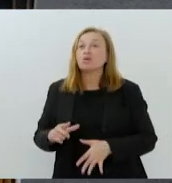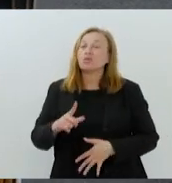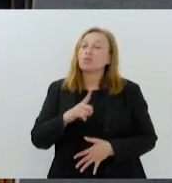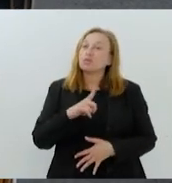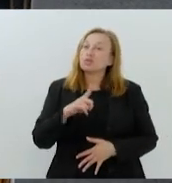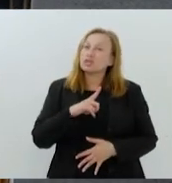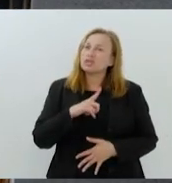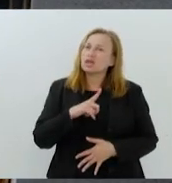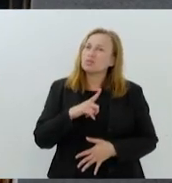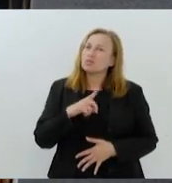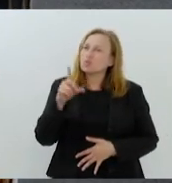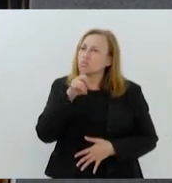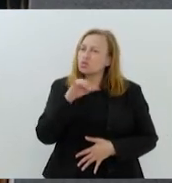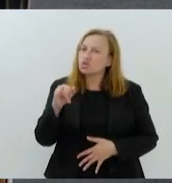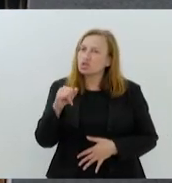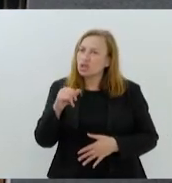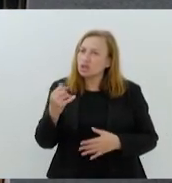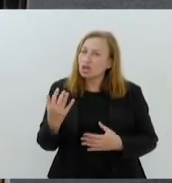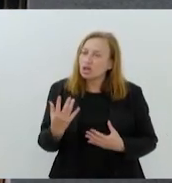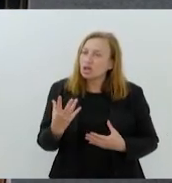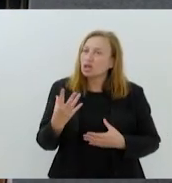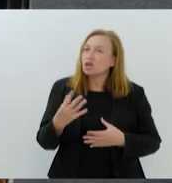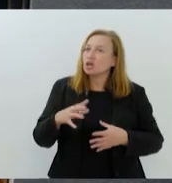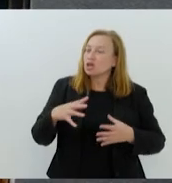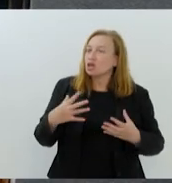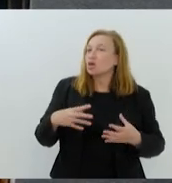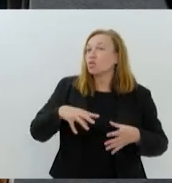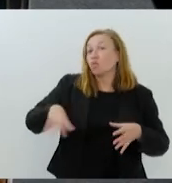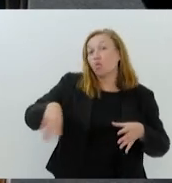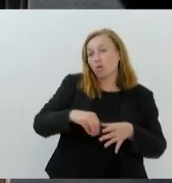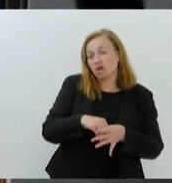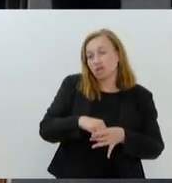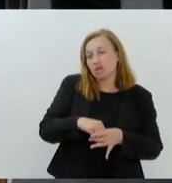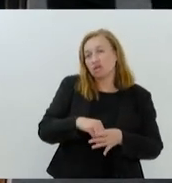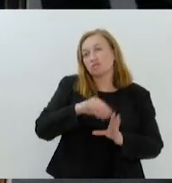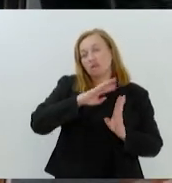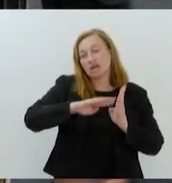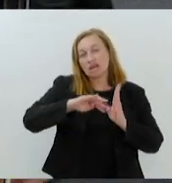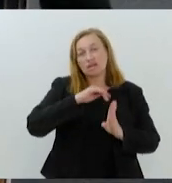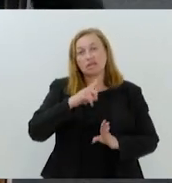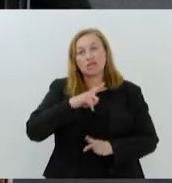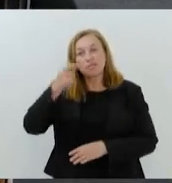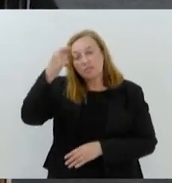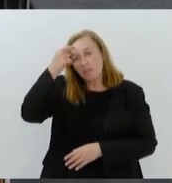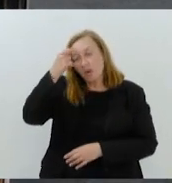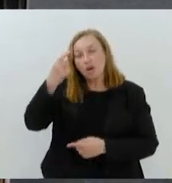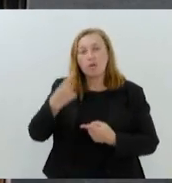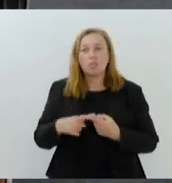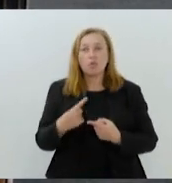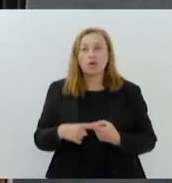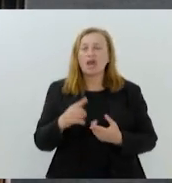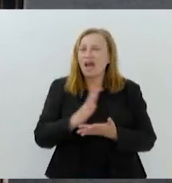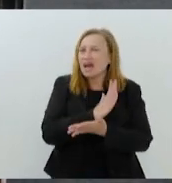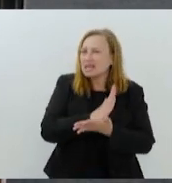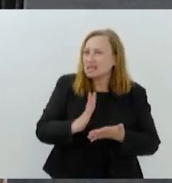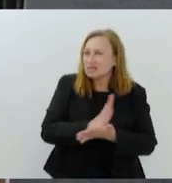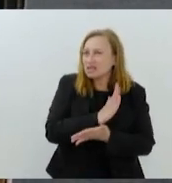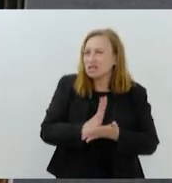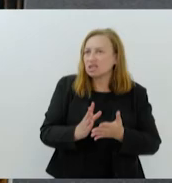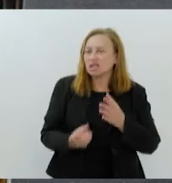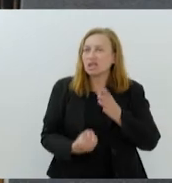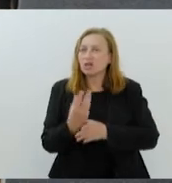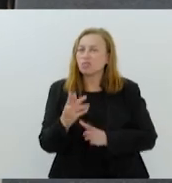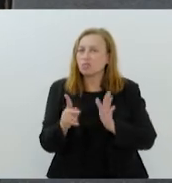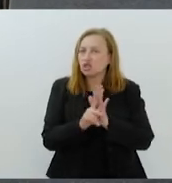uma data incluída no calendário, nós fazemos memória. Eu sempre gosto de dizer, deputada Carla, porque às vezes a gente faz um projeto de